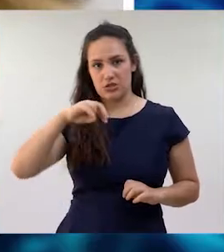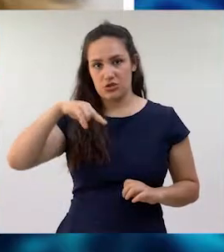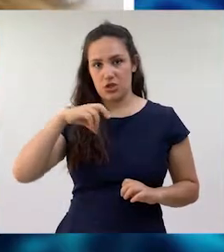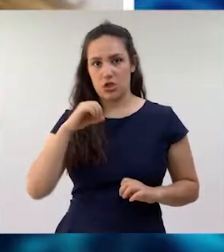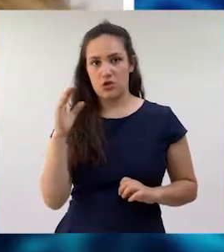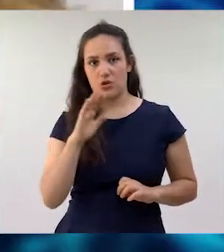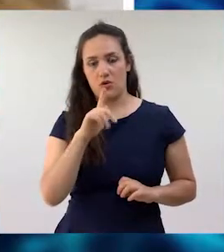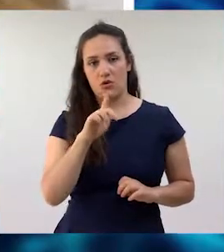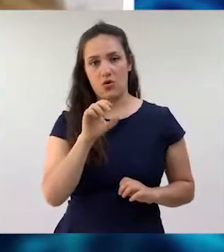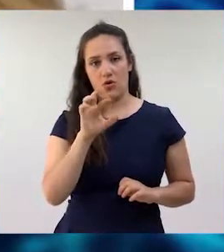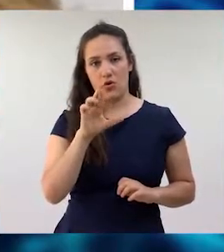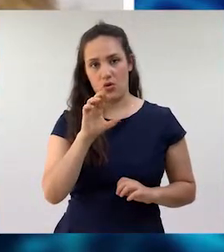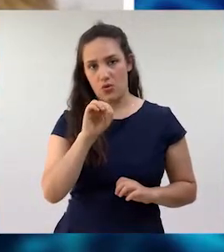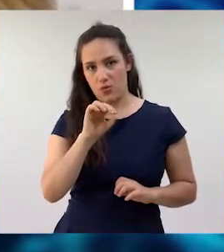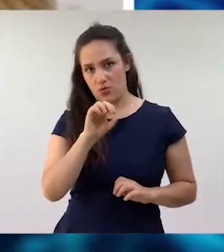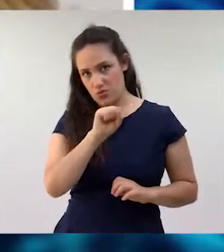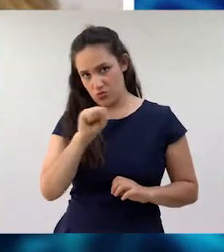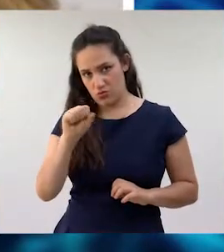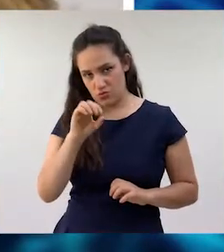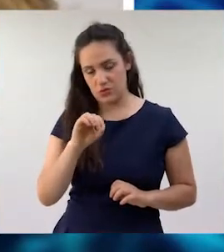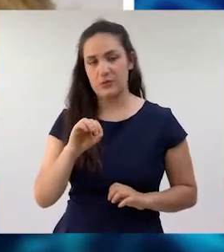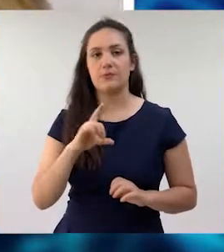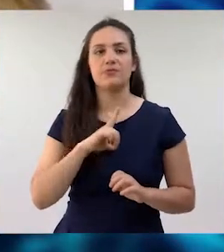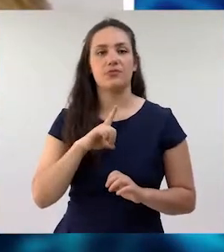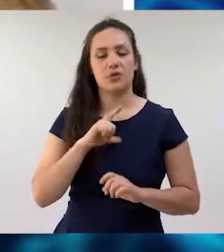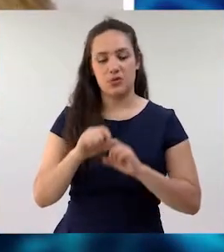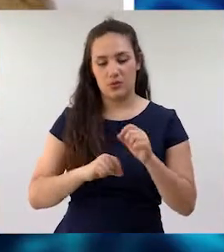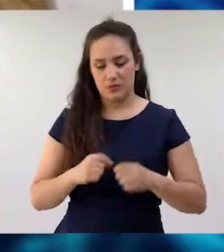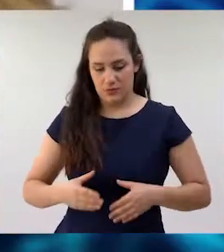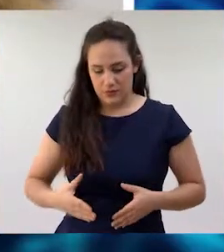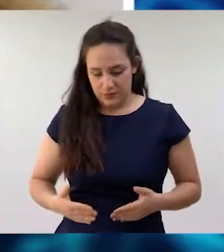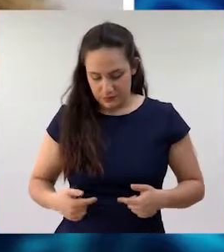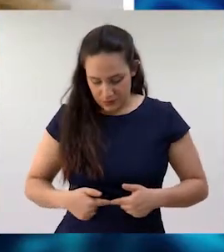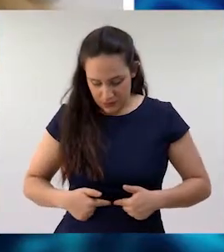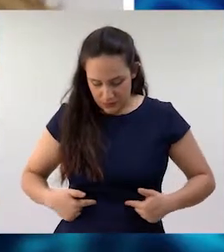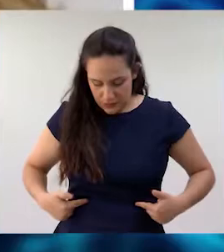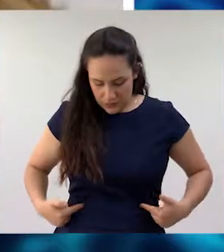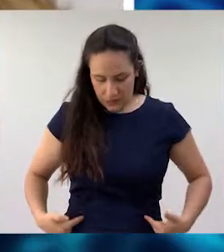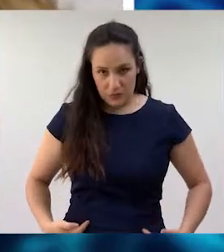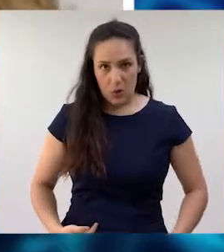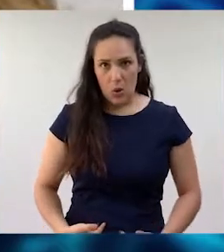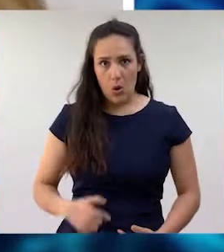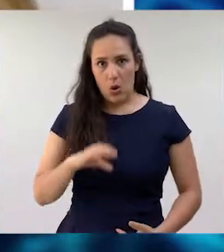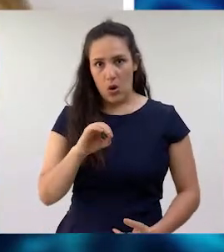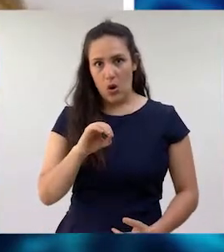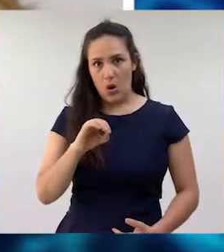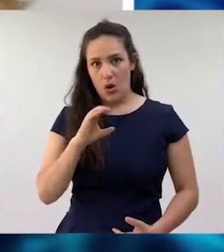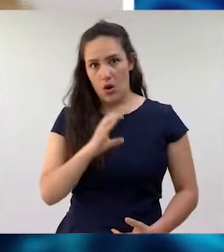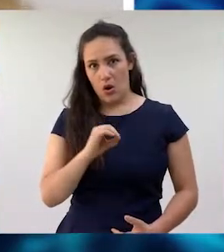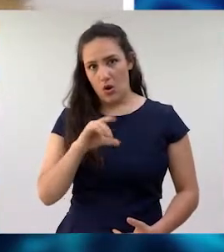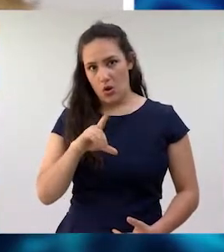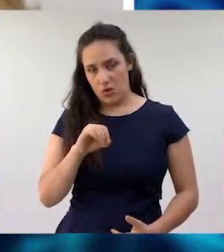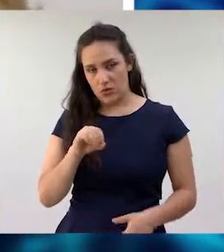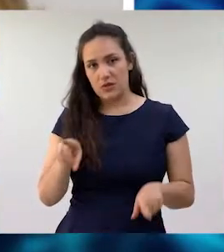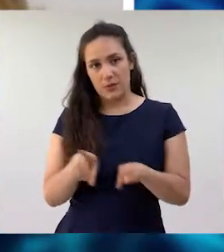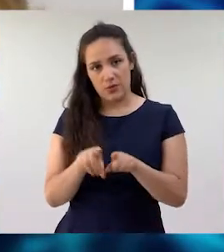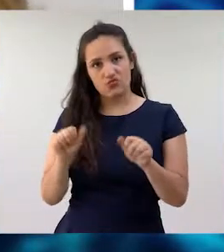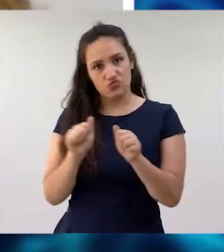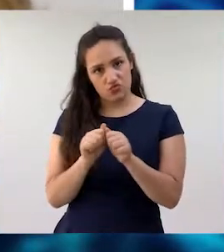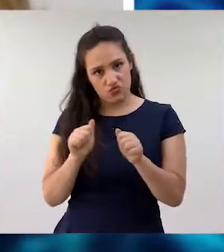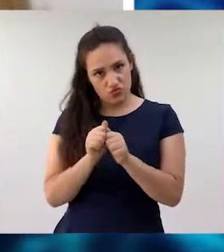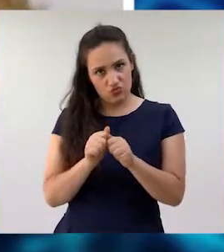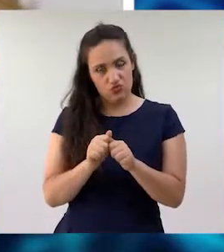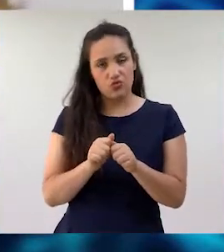O câncer de intestino grosso abrange o que a gente chama de cólon, reto e